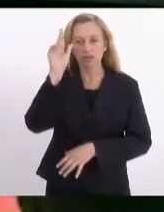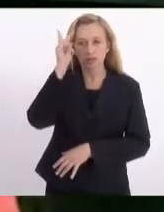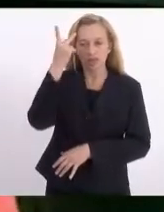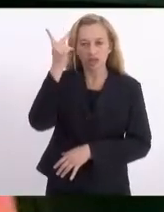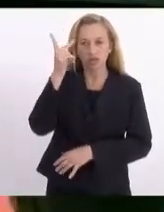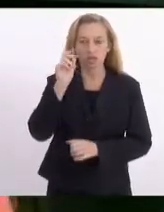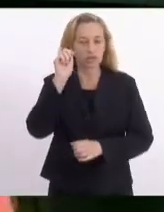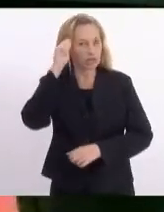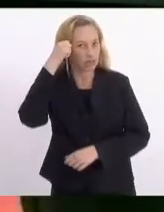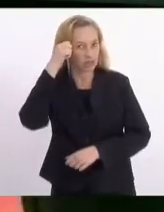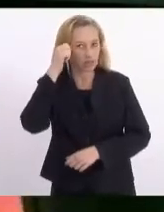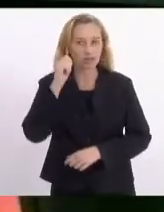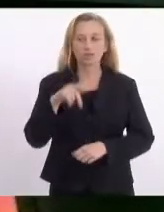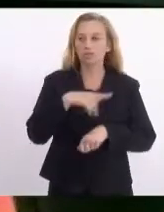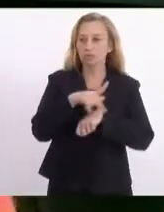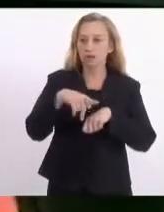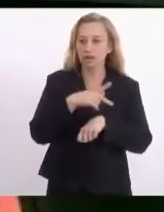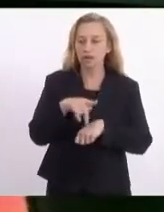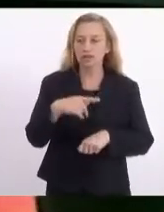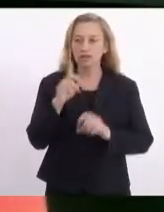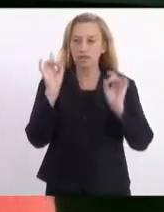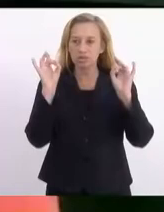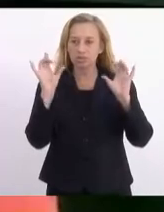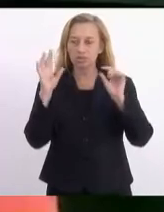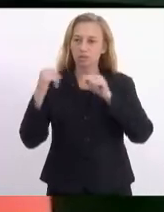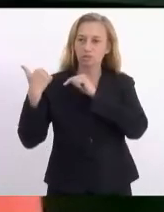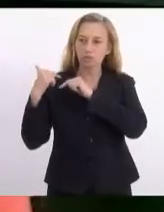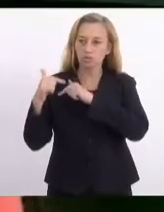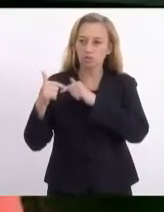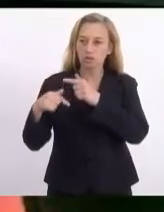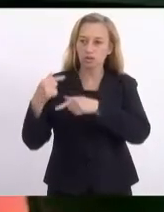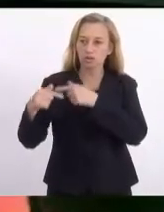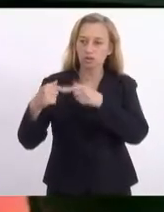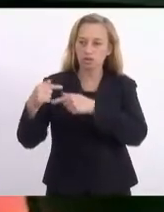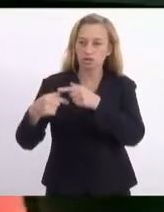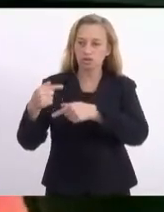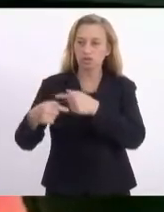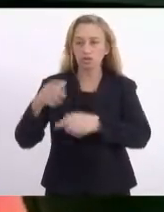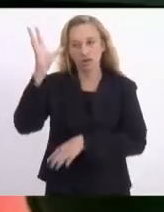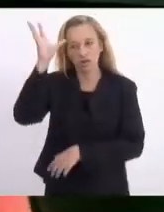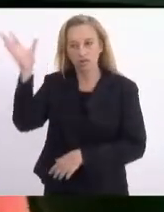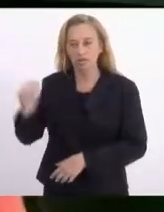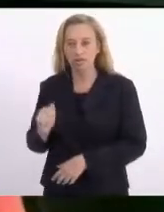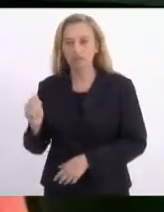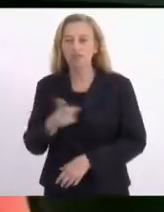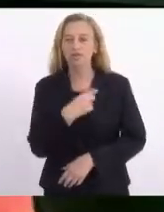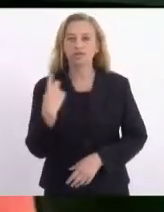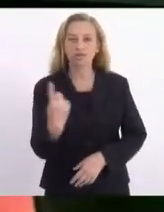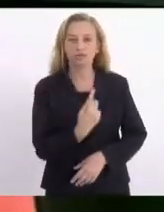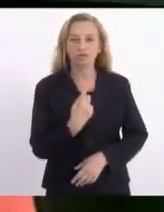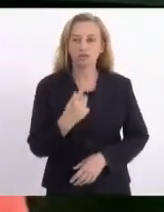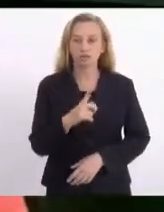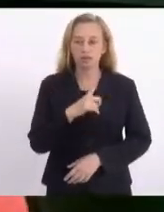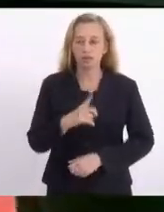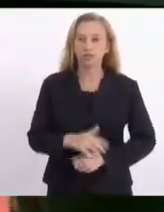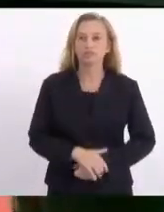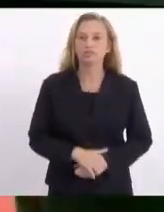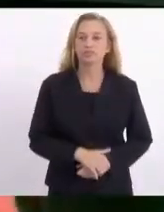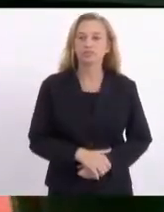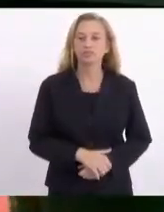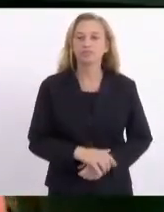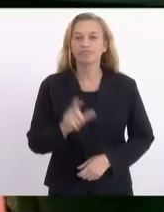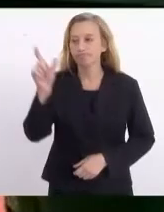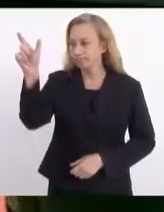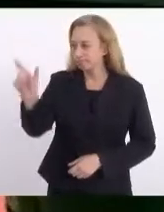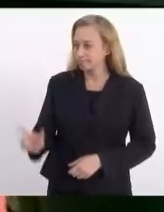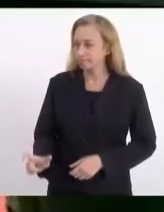desse país, né? Em especial da ancestralidade africana que todos nós carregamos. Então, é uma